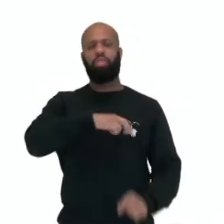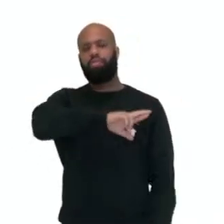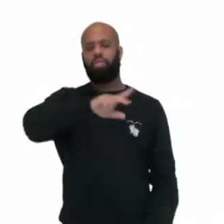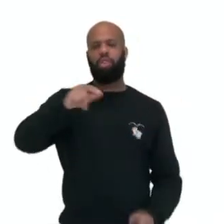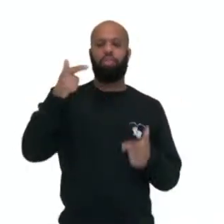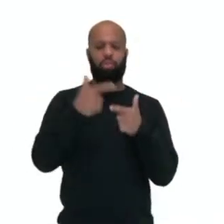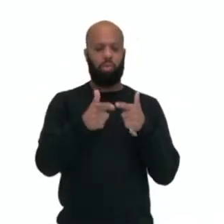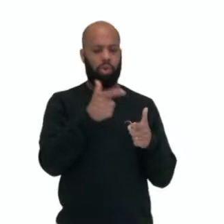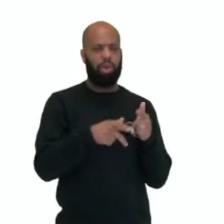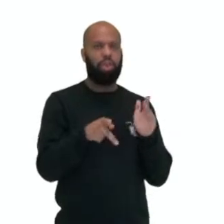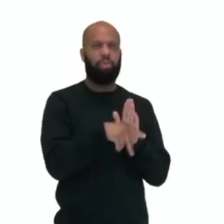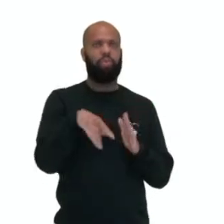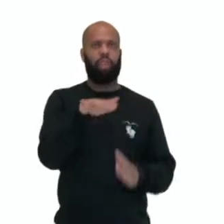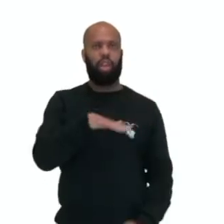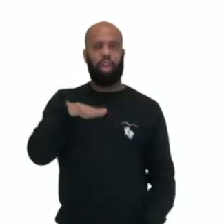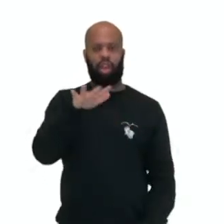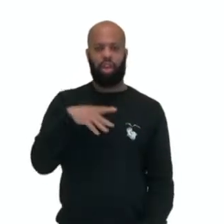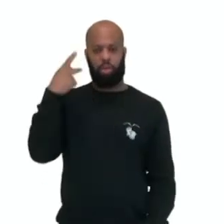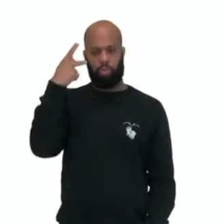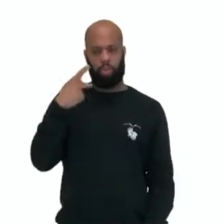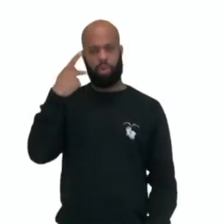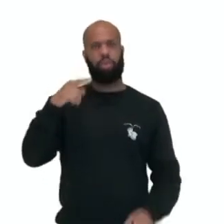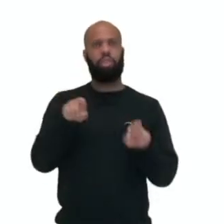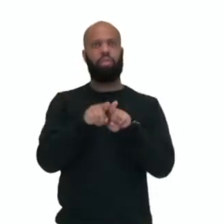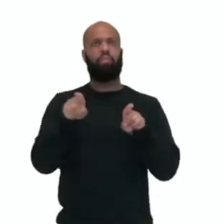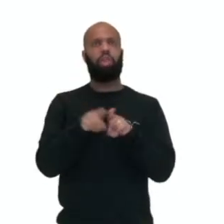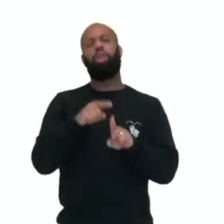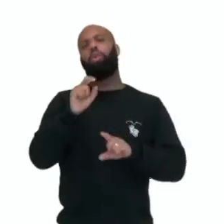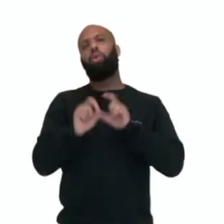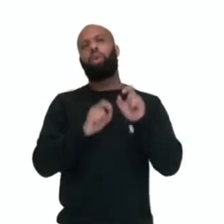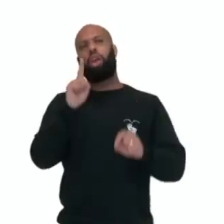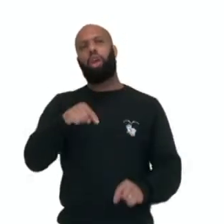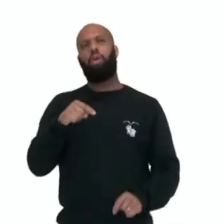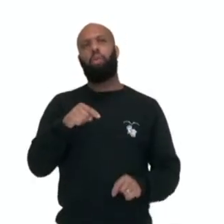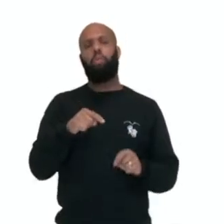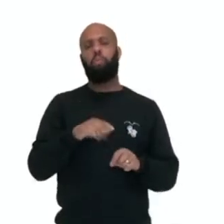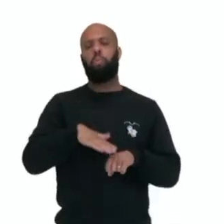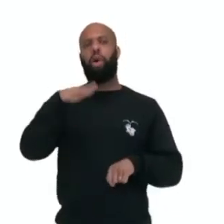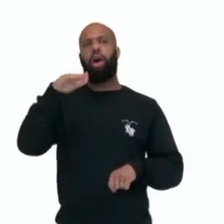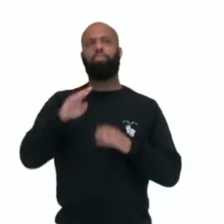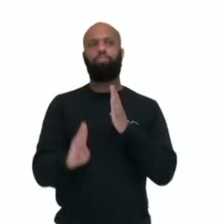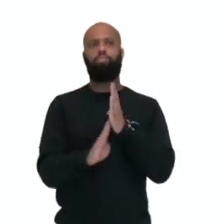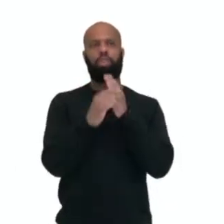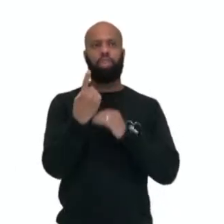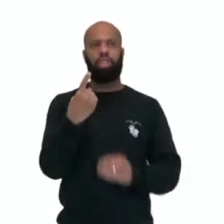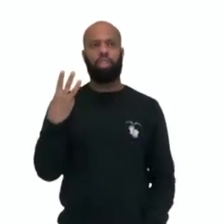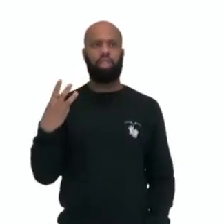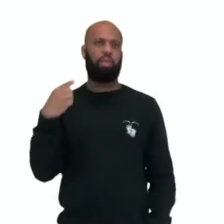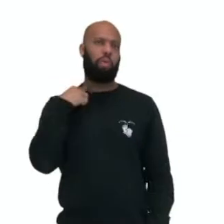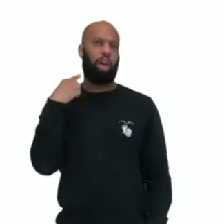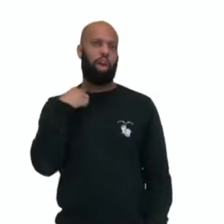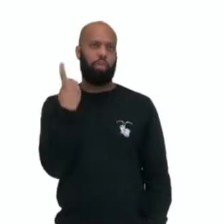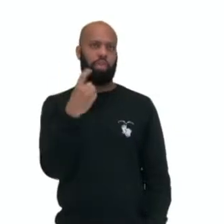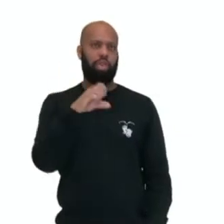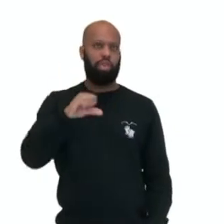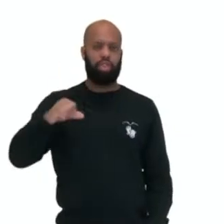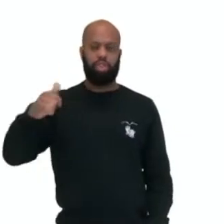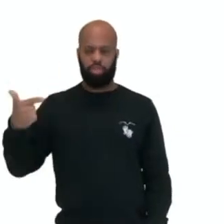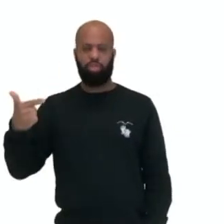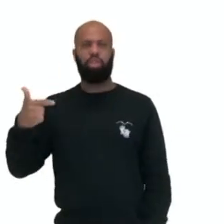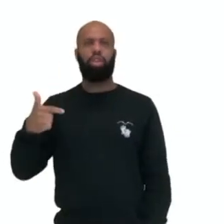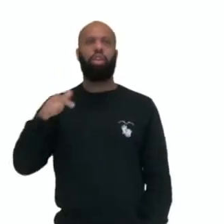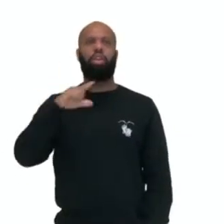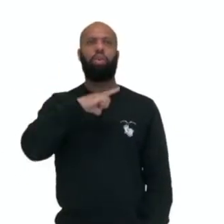escândalos políticos. O maior desses escândalos foi a descoberta, em 13 de maio de 1992,